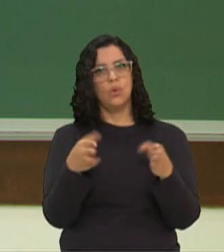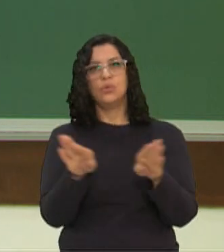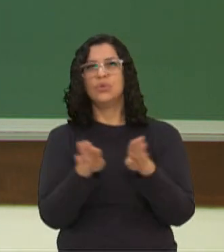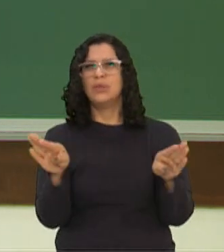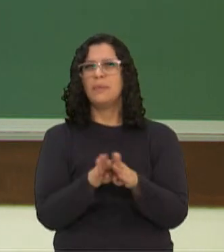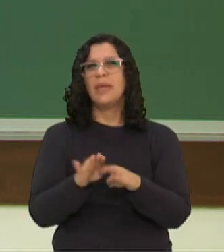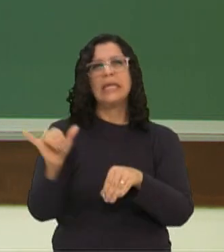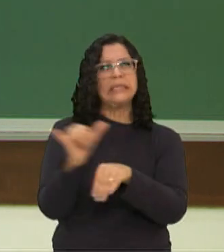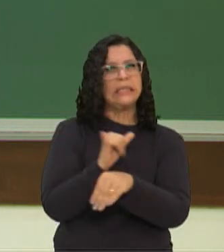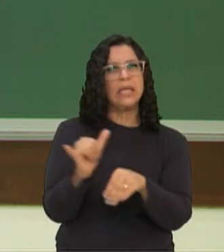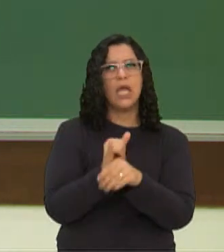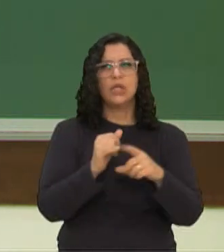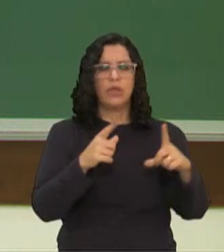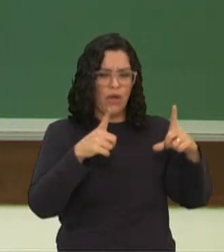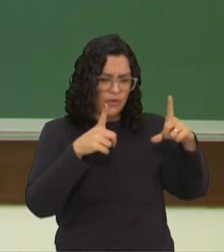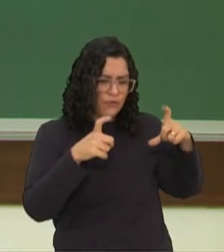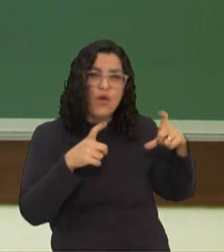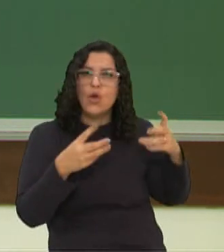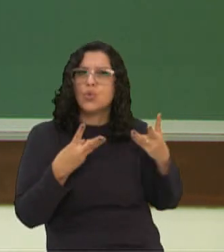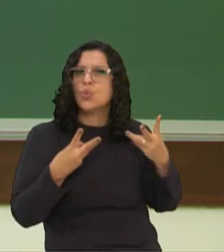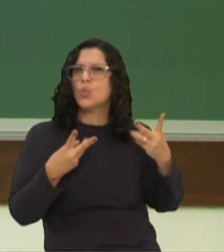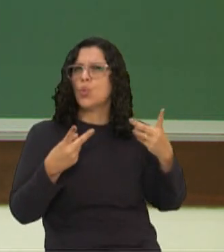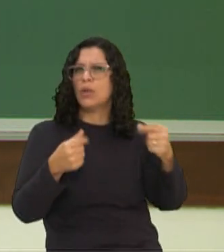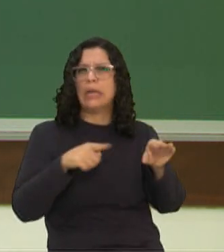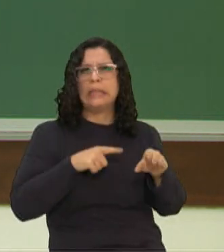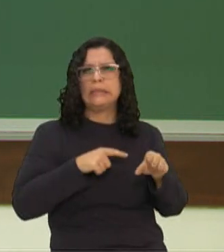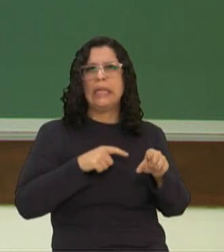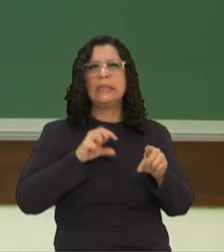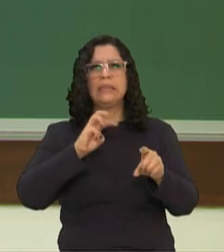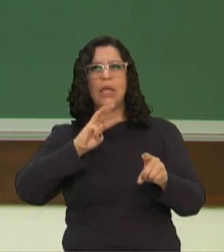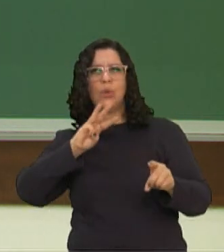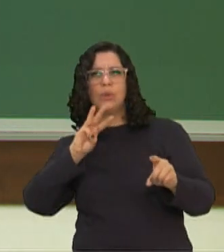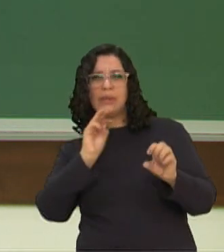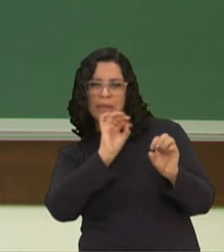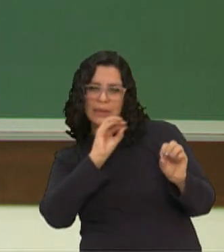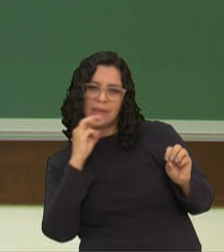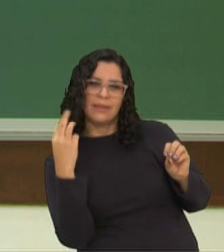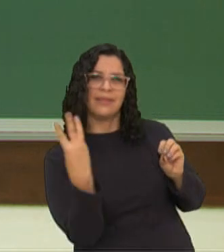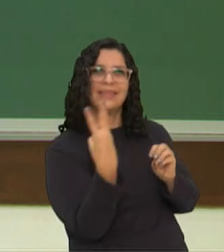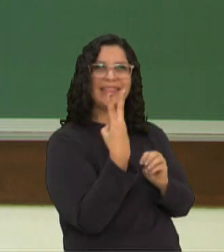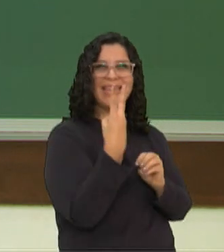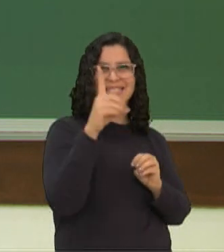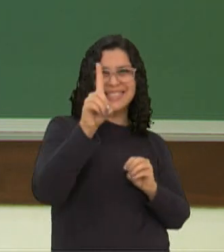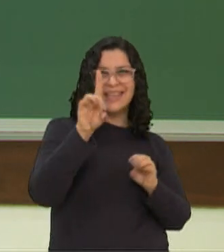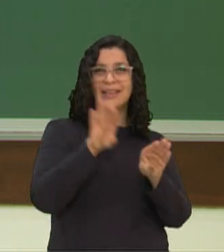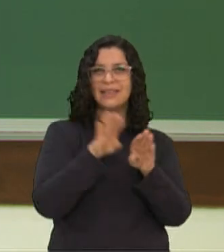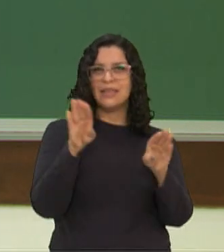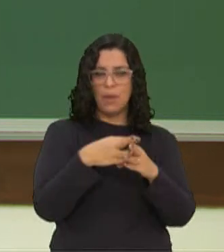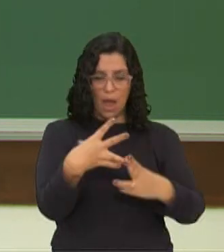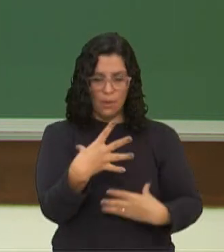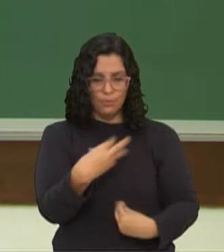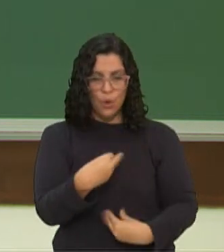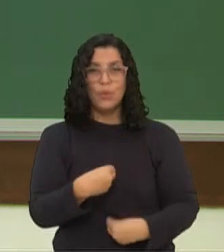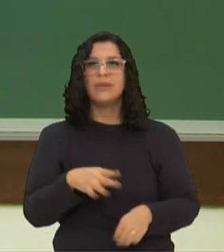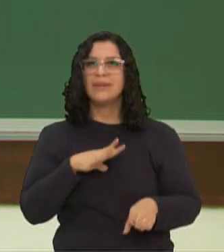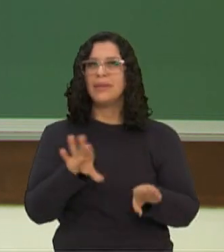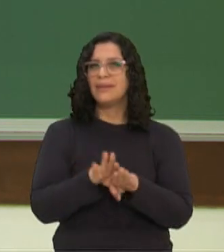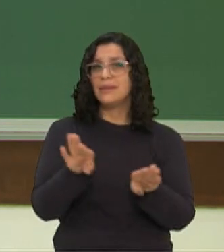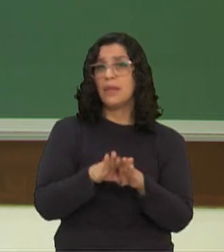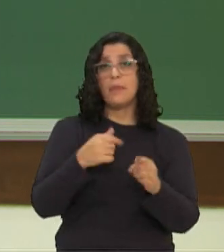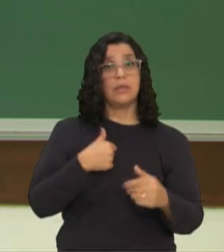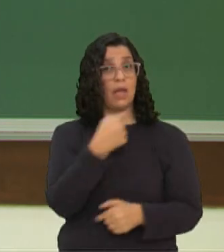novos recursos com fotografias de alta definição, 3D, raio-x, aí por diante. Mas isso aqui foi um grande avanço para a